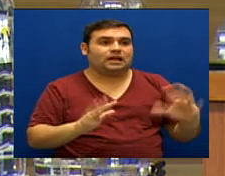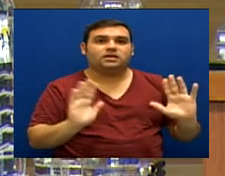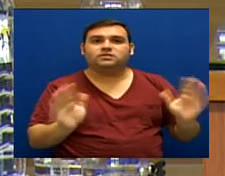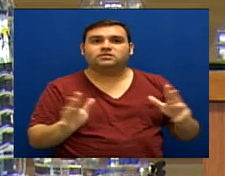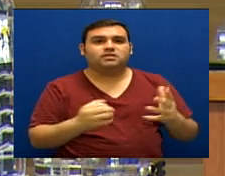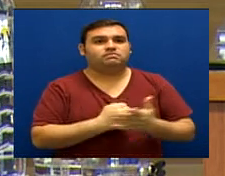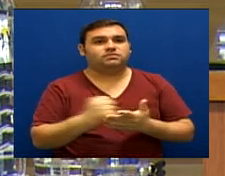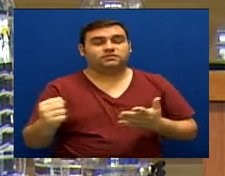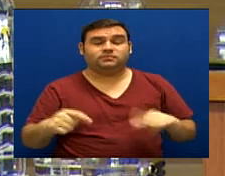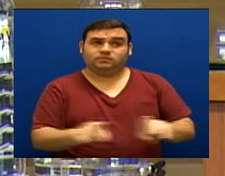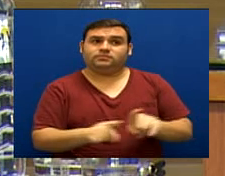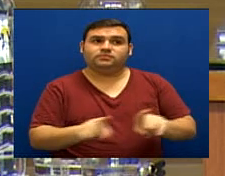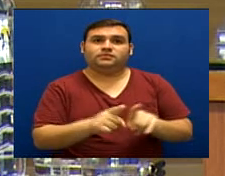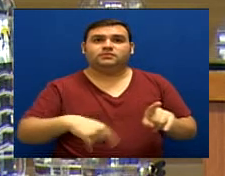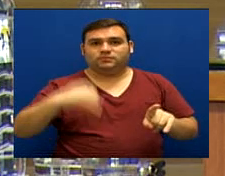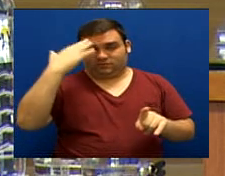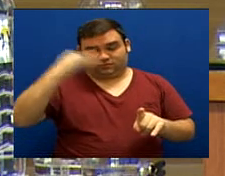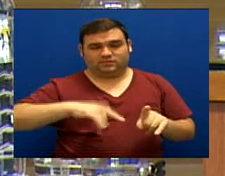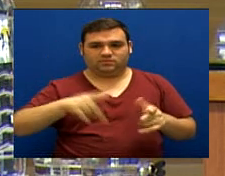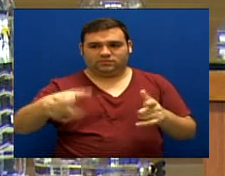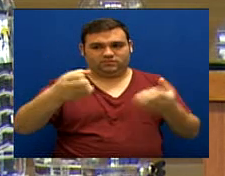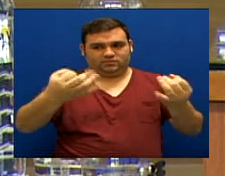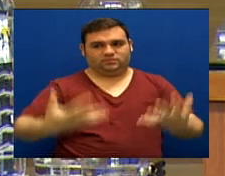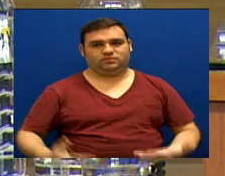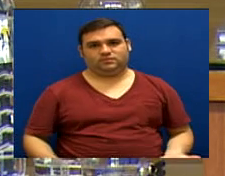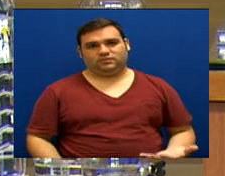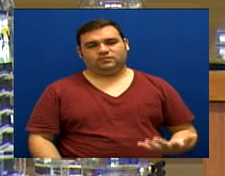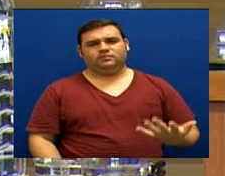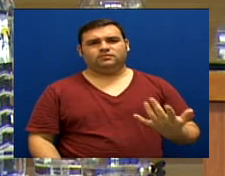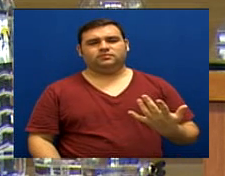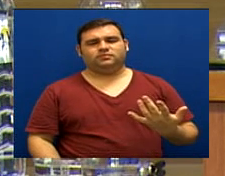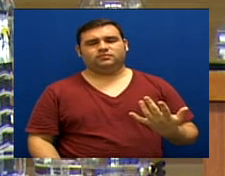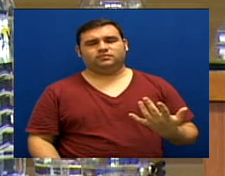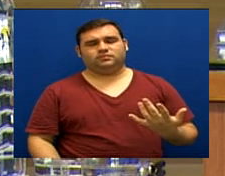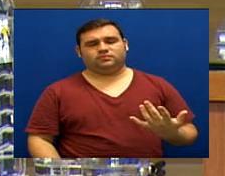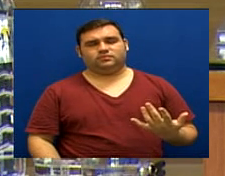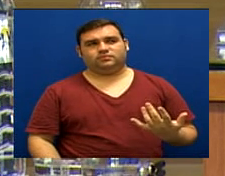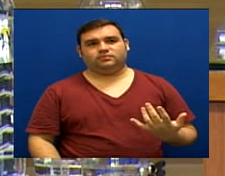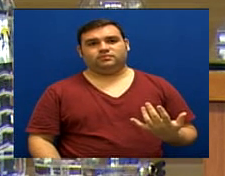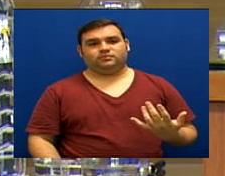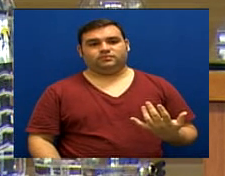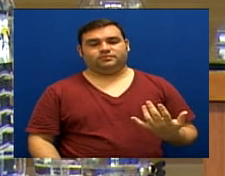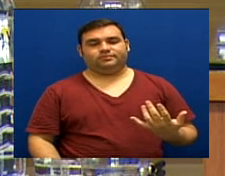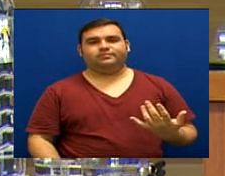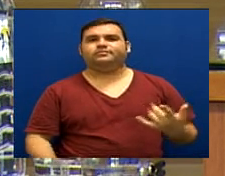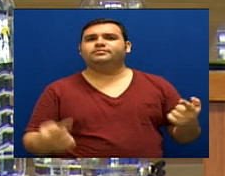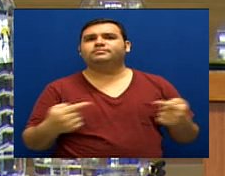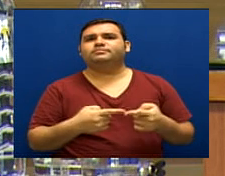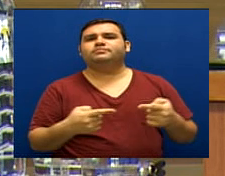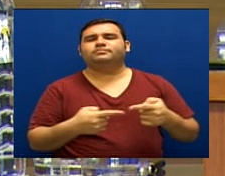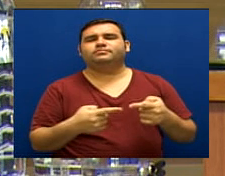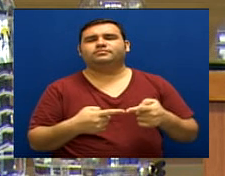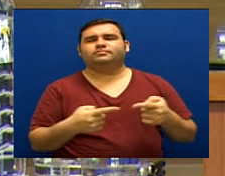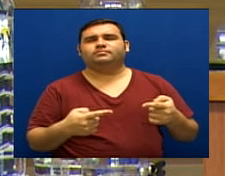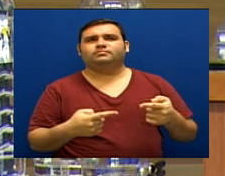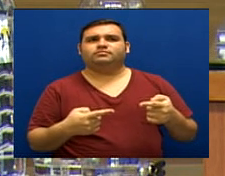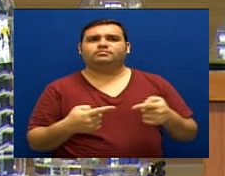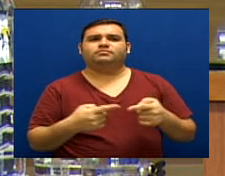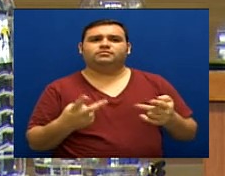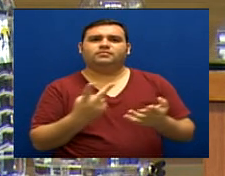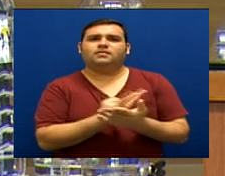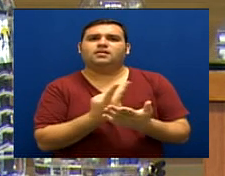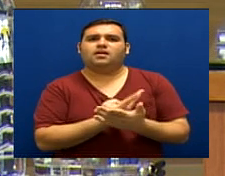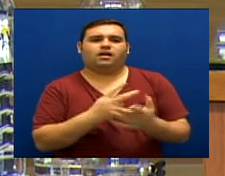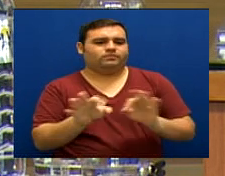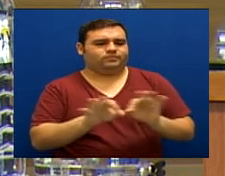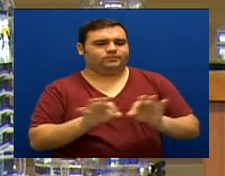a gente sabe dessas diferenças senhora contou isso foi 11 uma questão até de derrubar